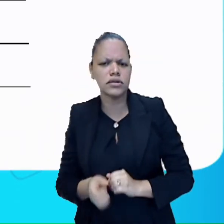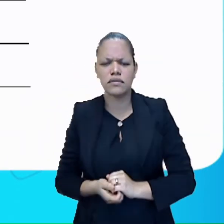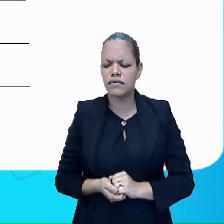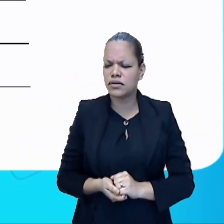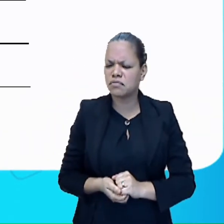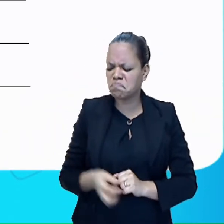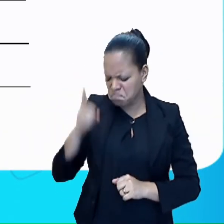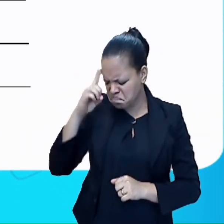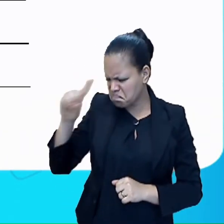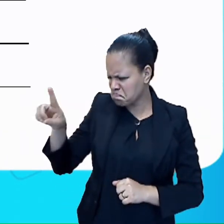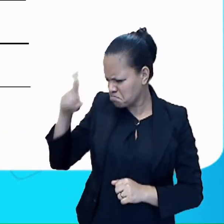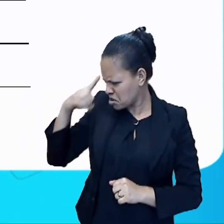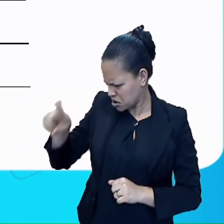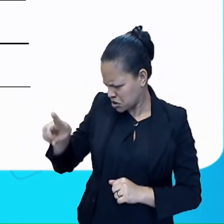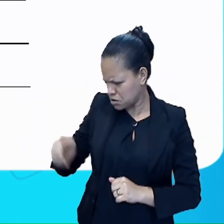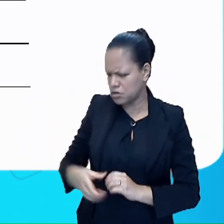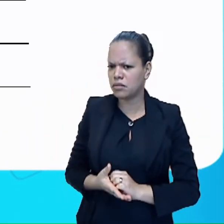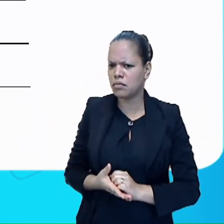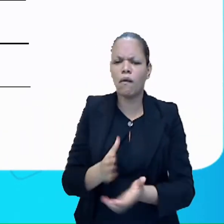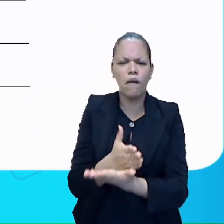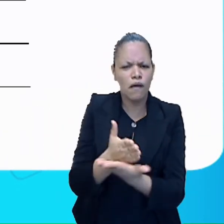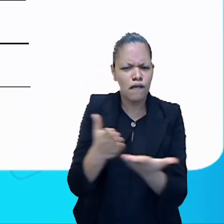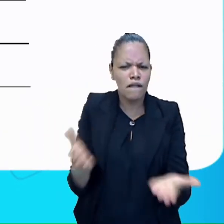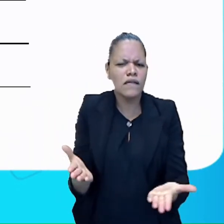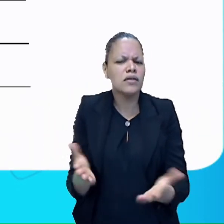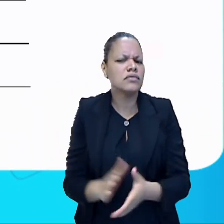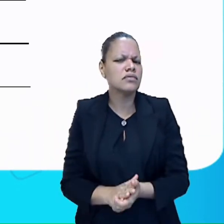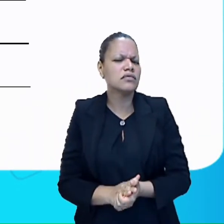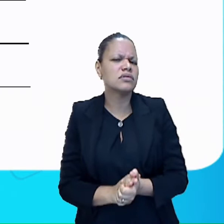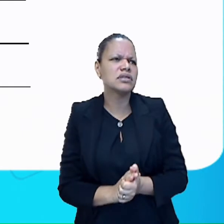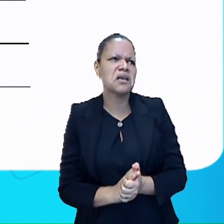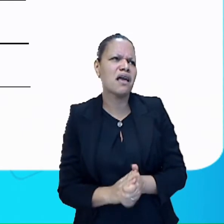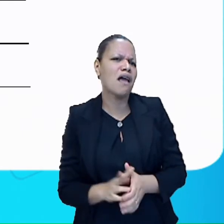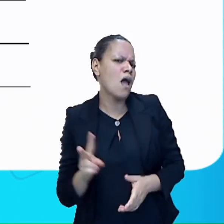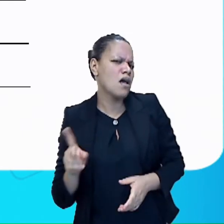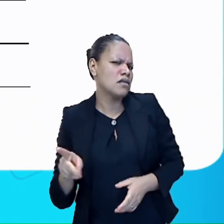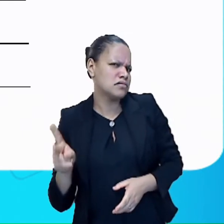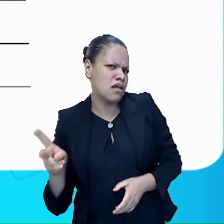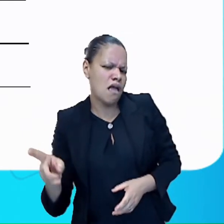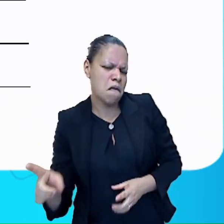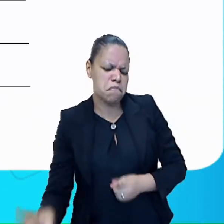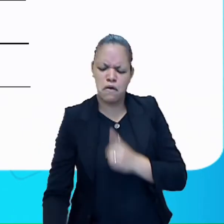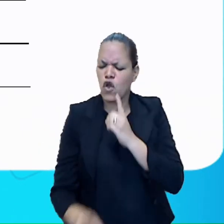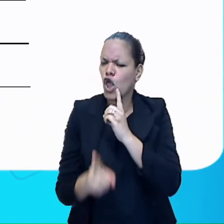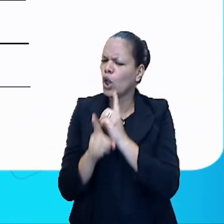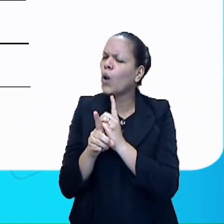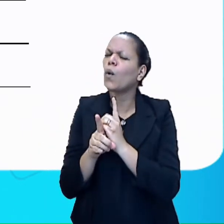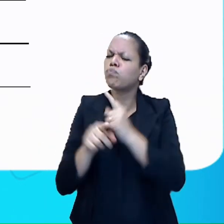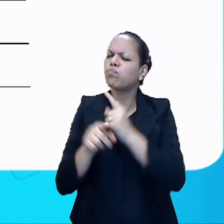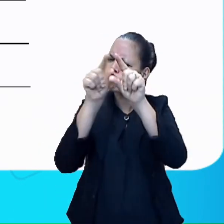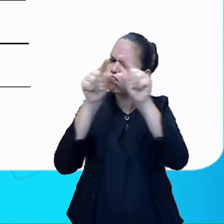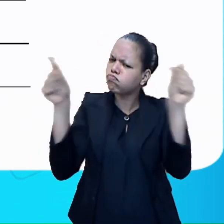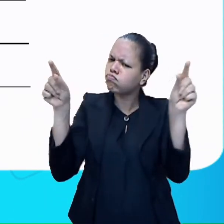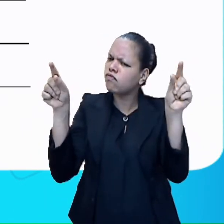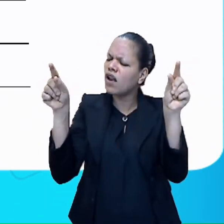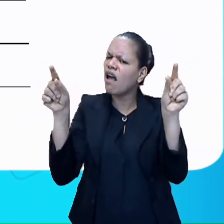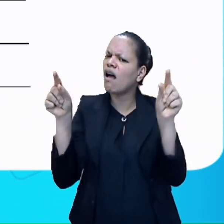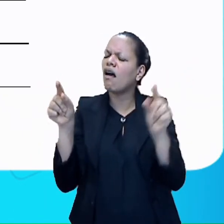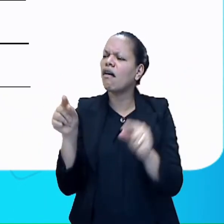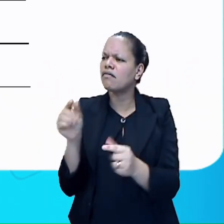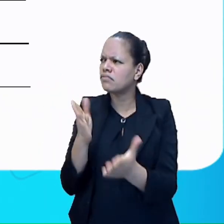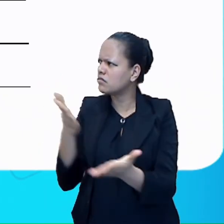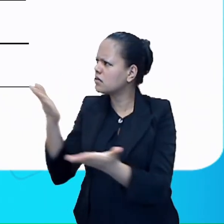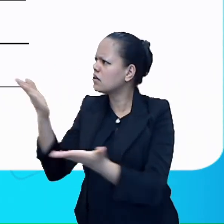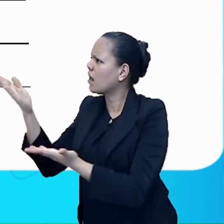dia, você com certeza já teve contato com esses tipos de frase. E às vezes nunca nem soube, né,